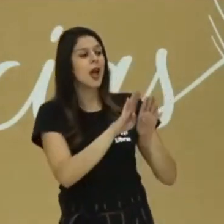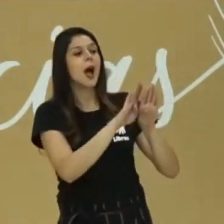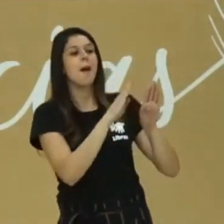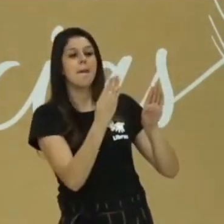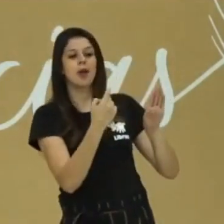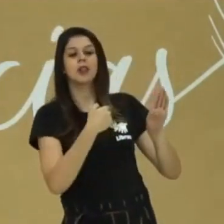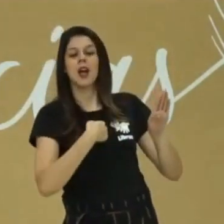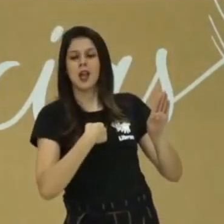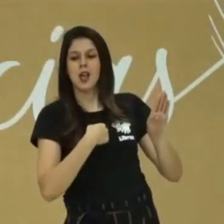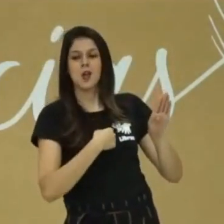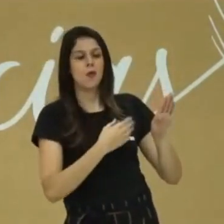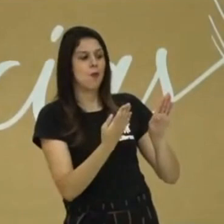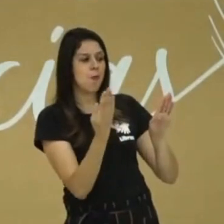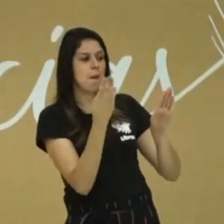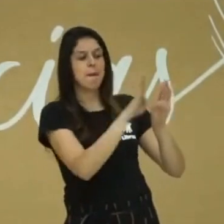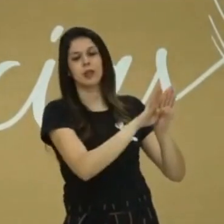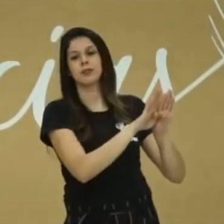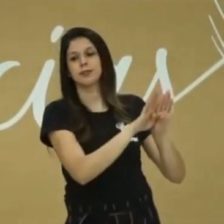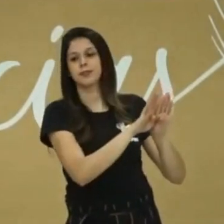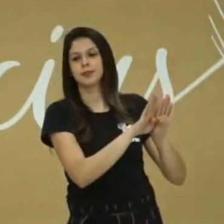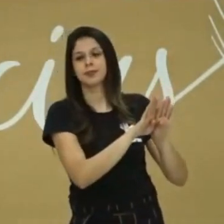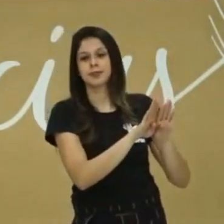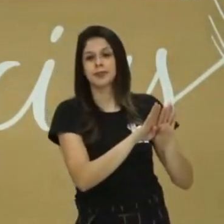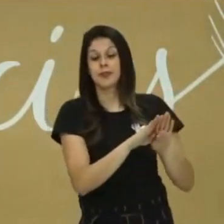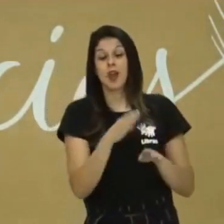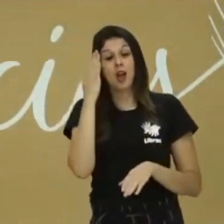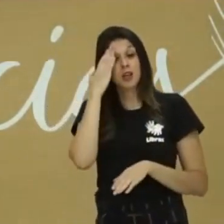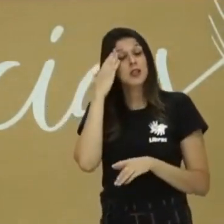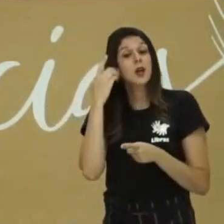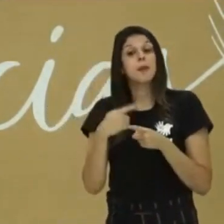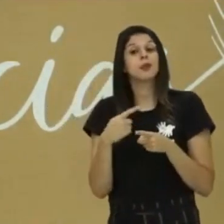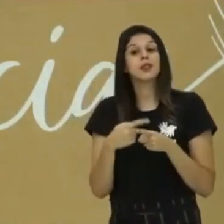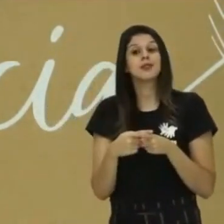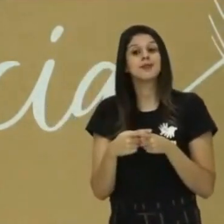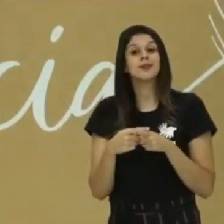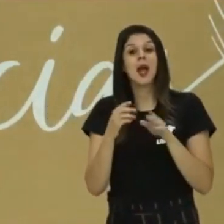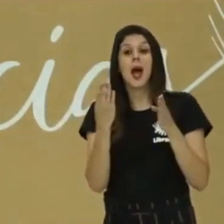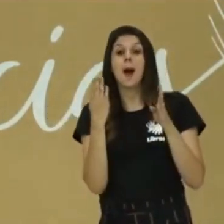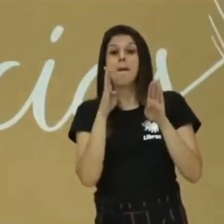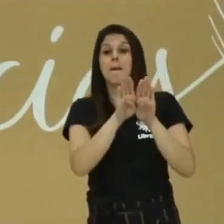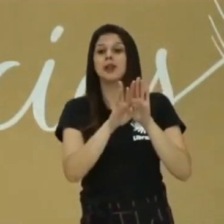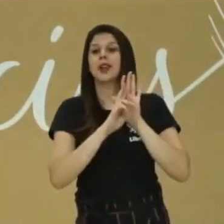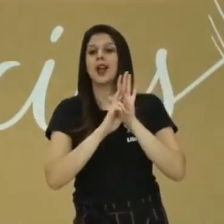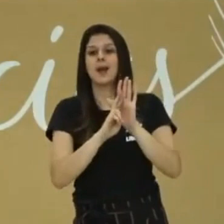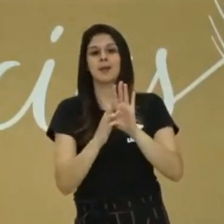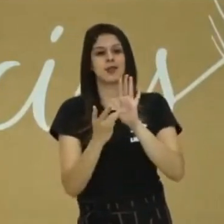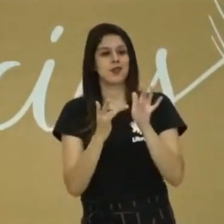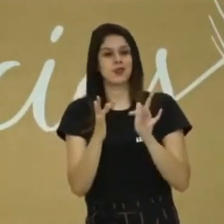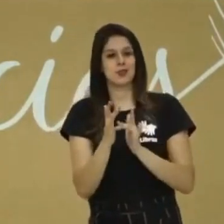aqui a porta sou eu que vou fechar quem sabe porque a porta eh Cristo